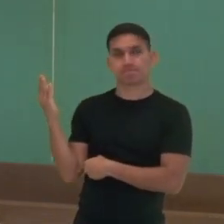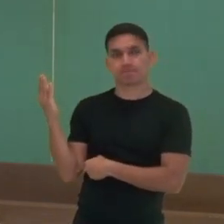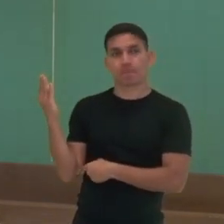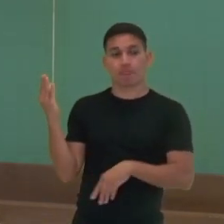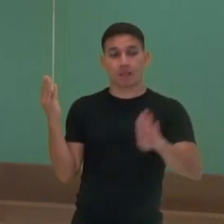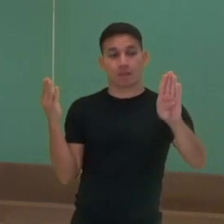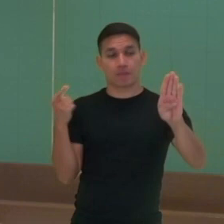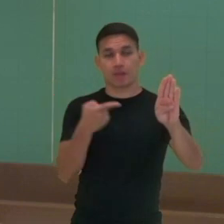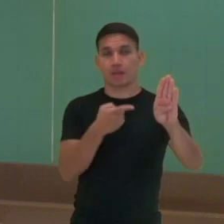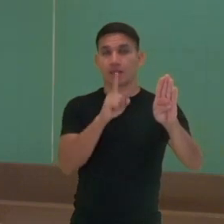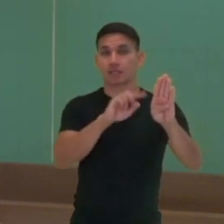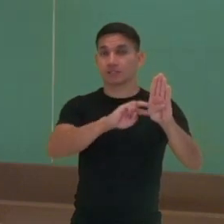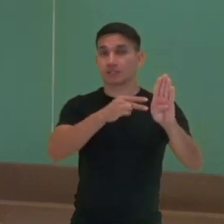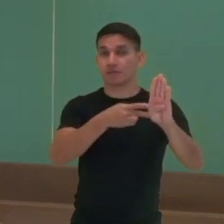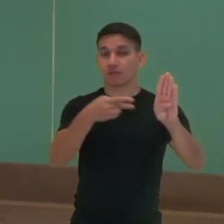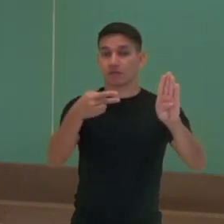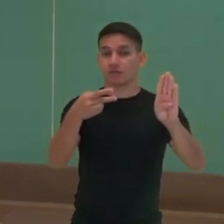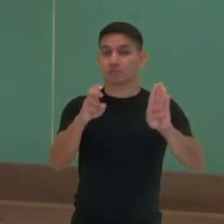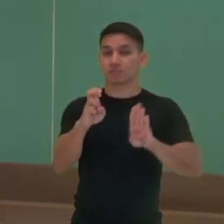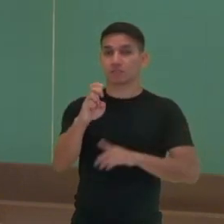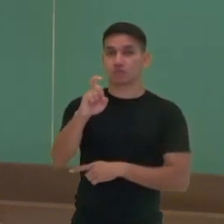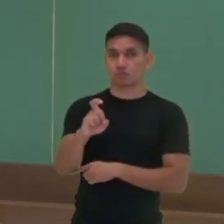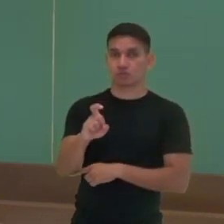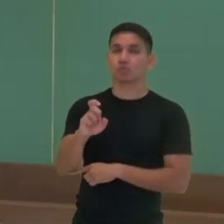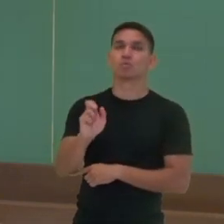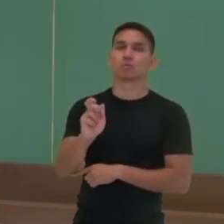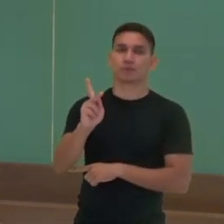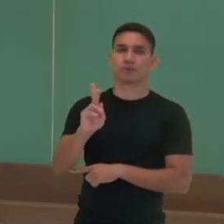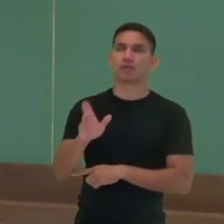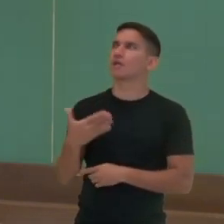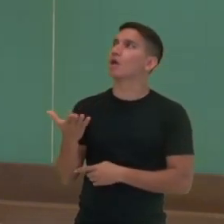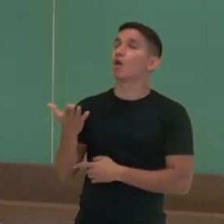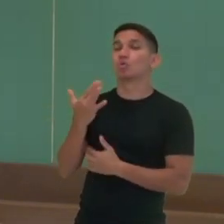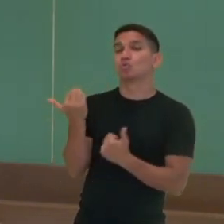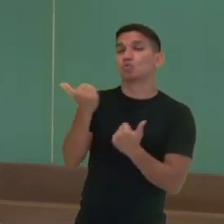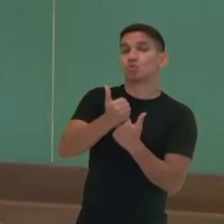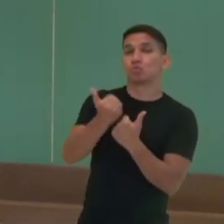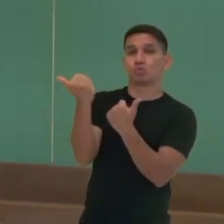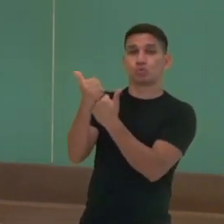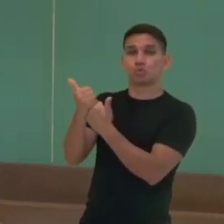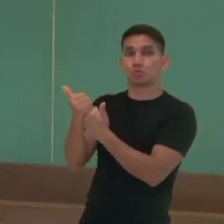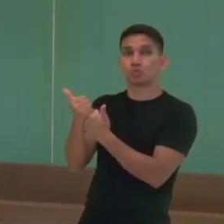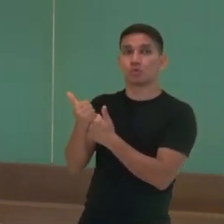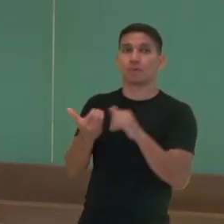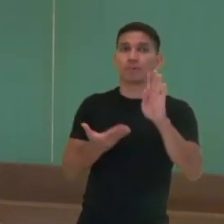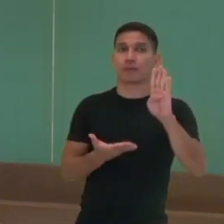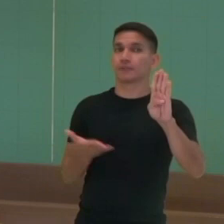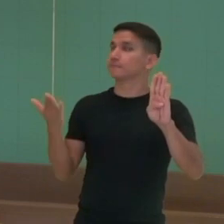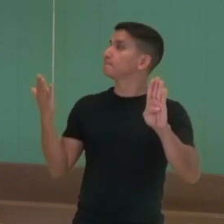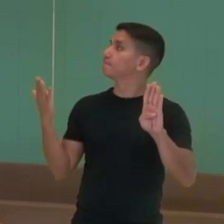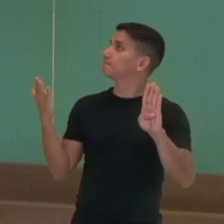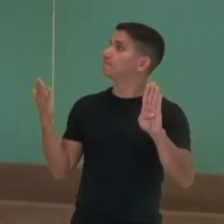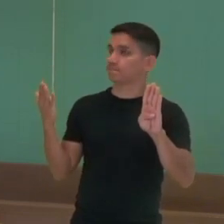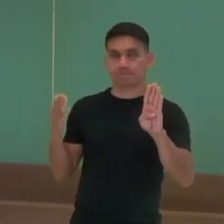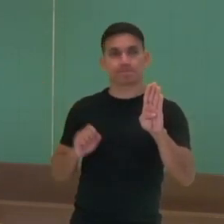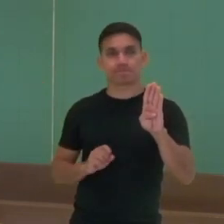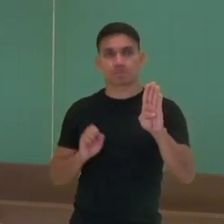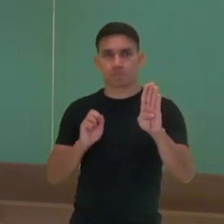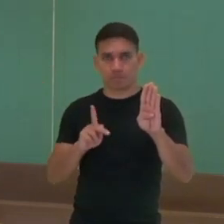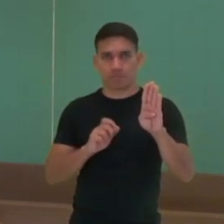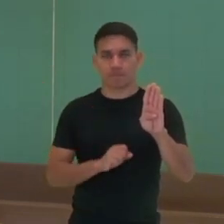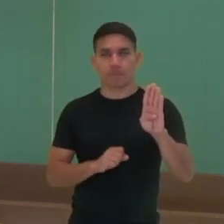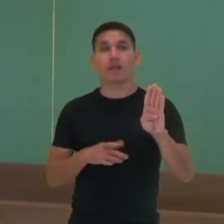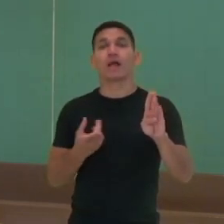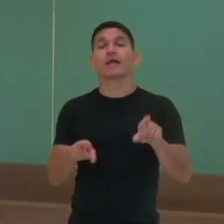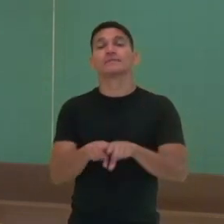meu B equivale a 5x. Então, eu vou substituir o meu B por 5x.